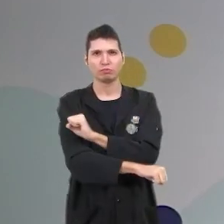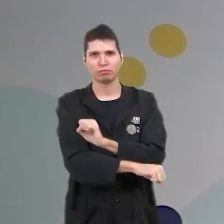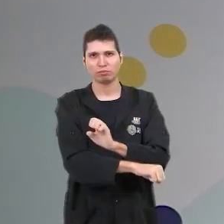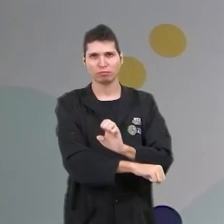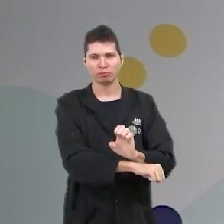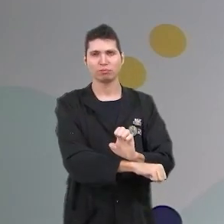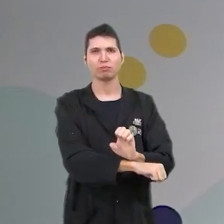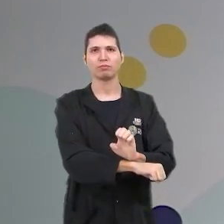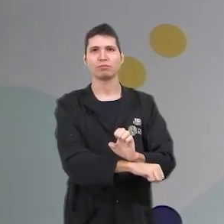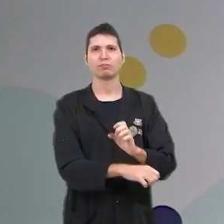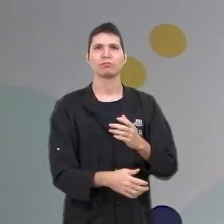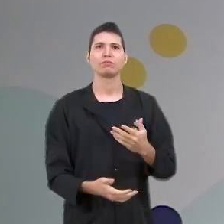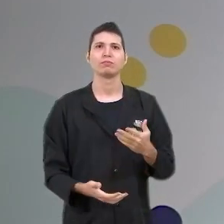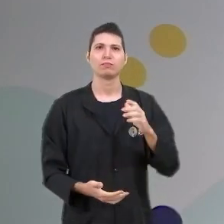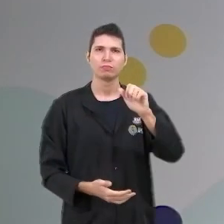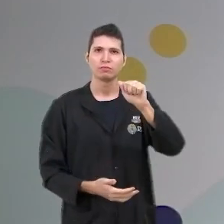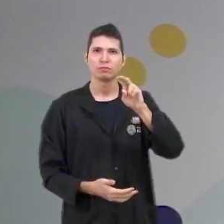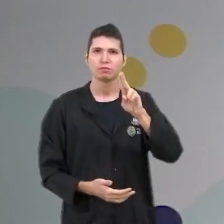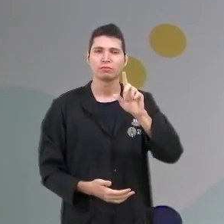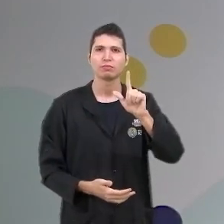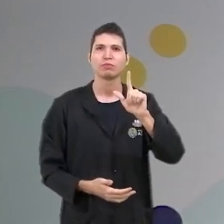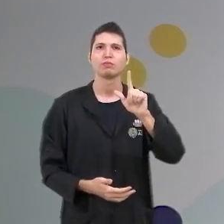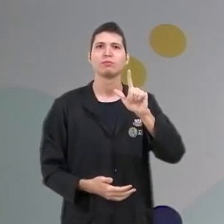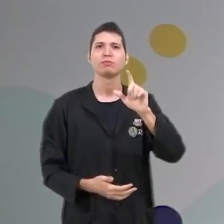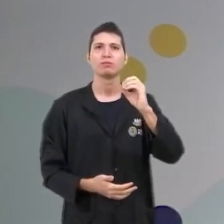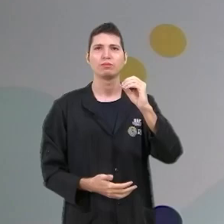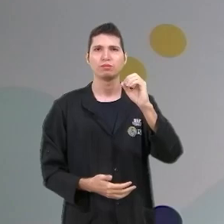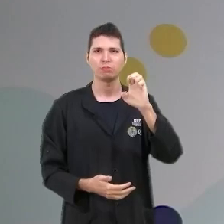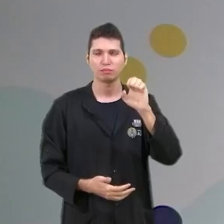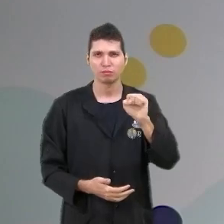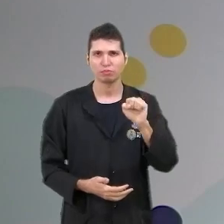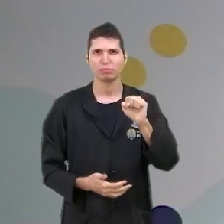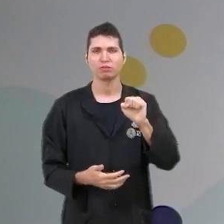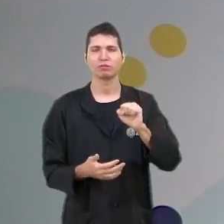aí à disposição de vocês